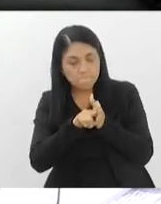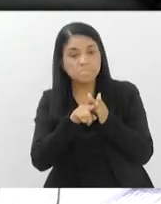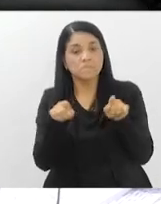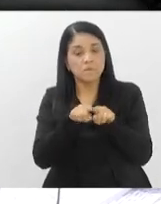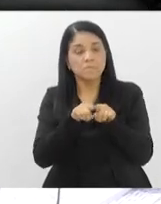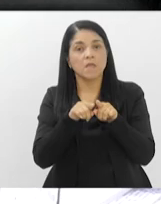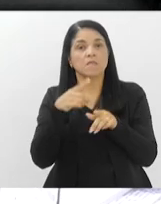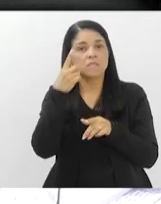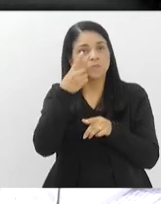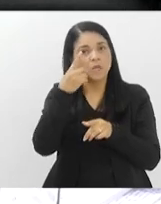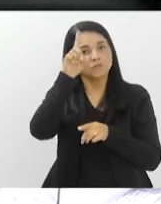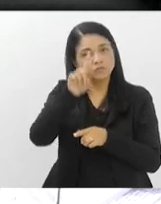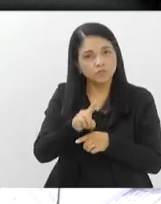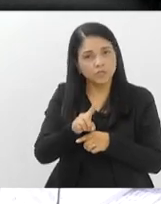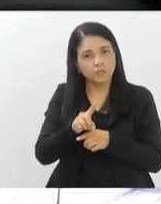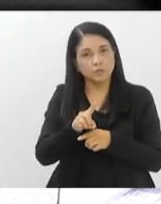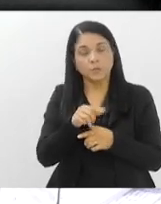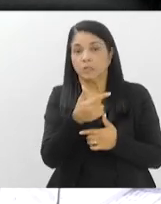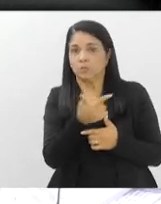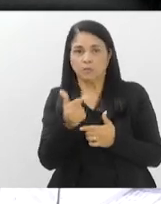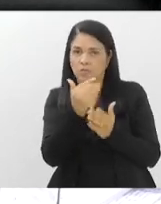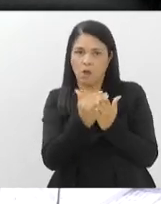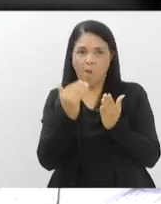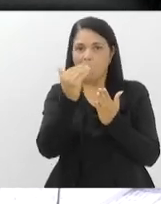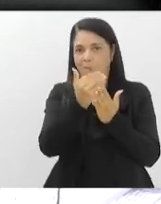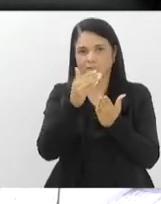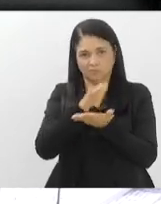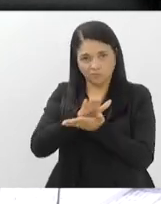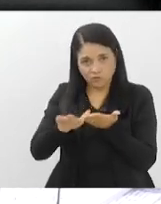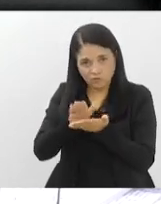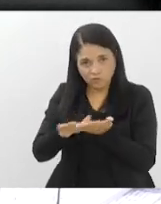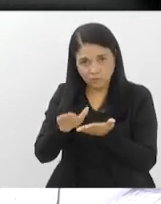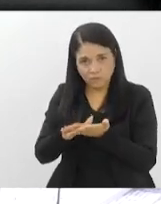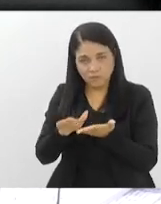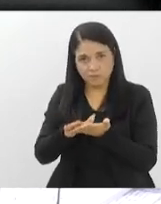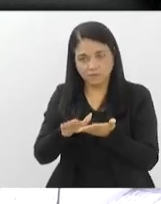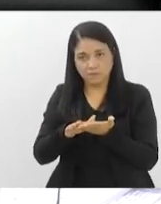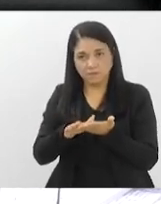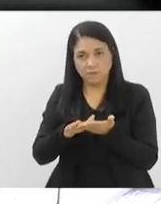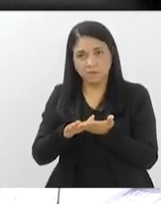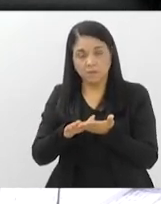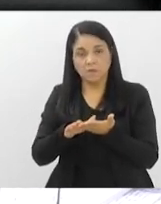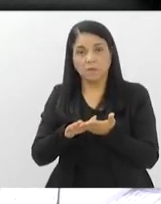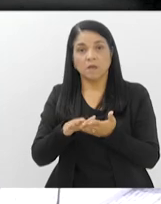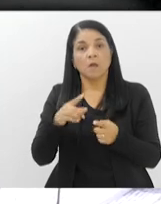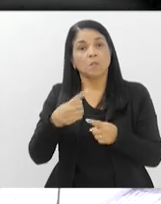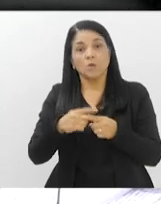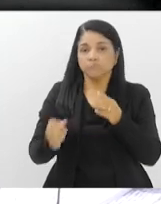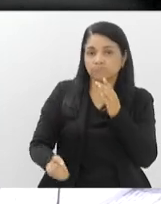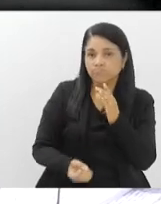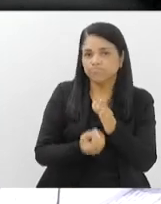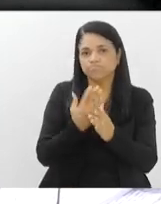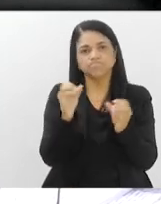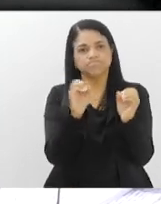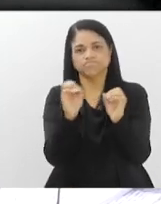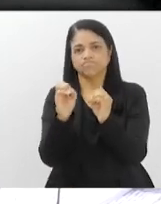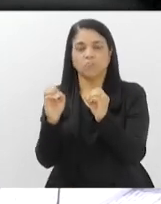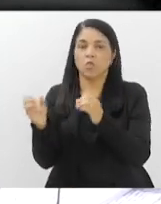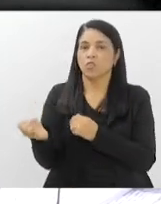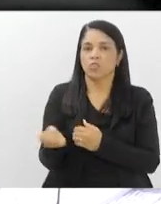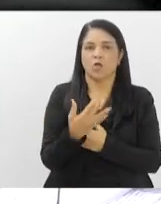e que não teria aumento de despesa, porque não se criou nova